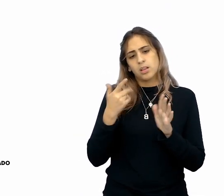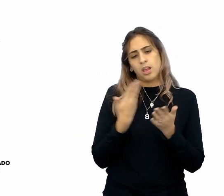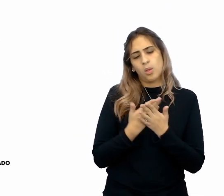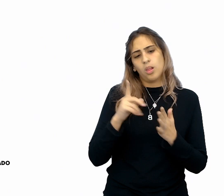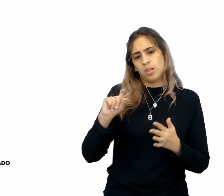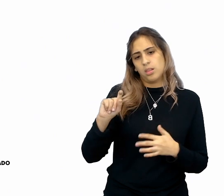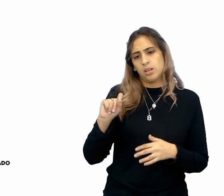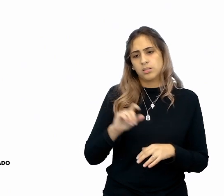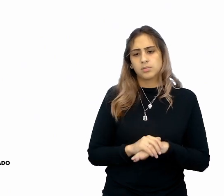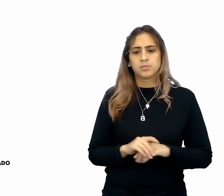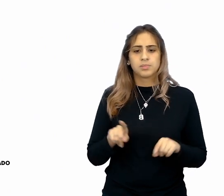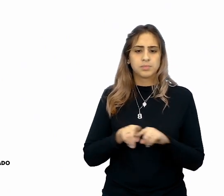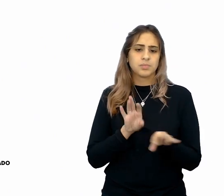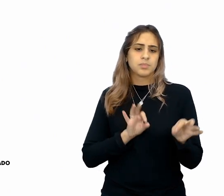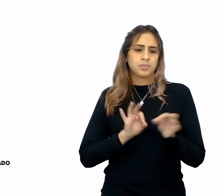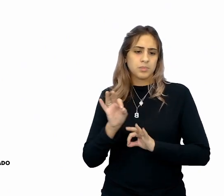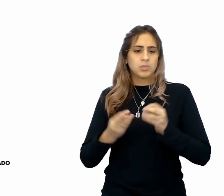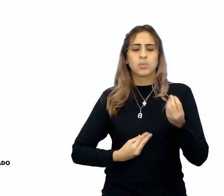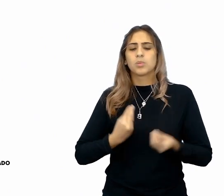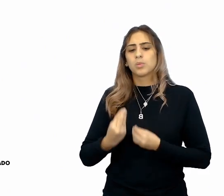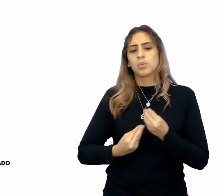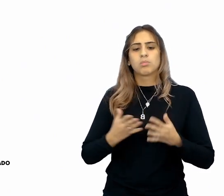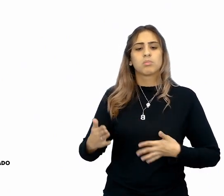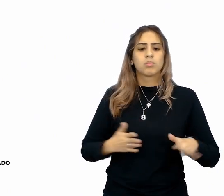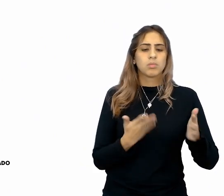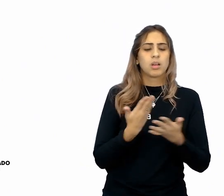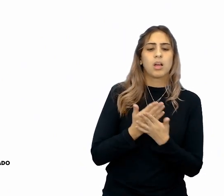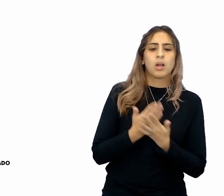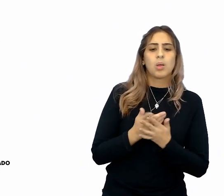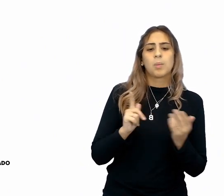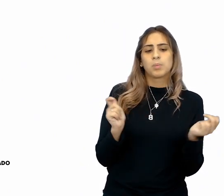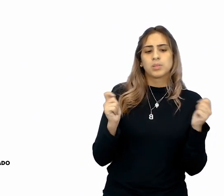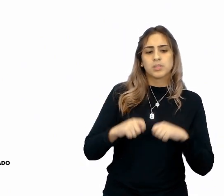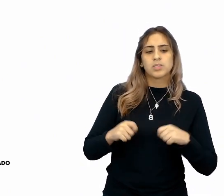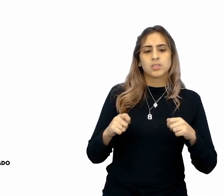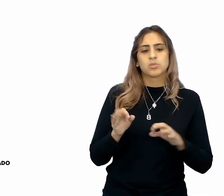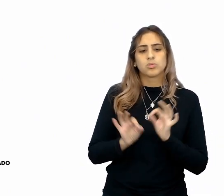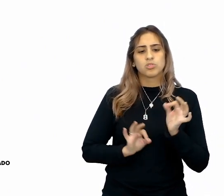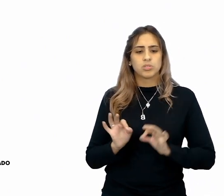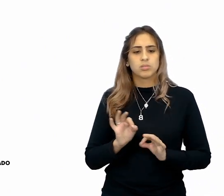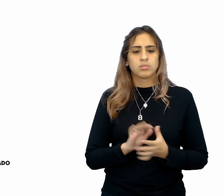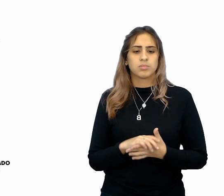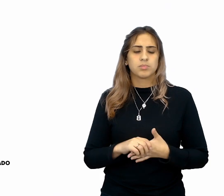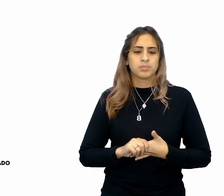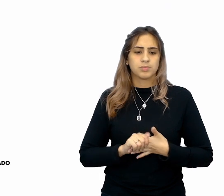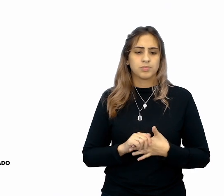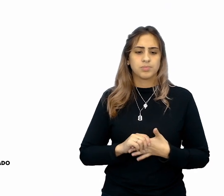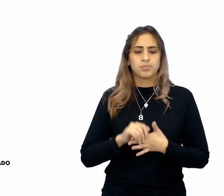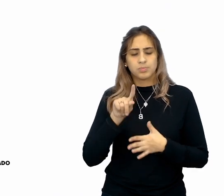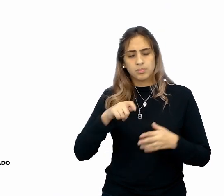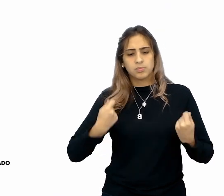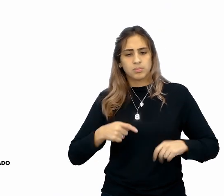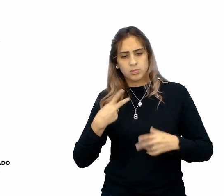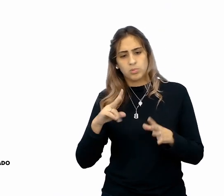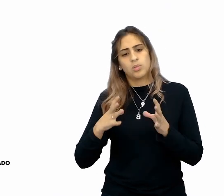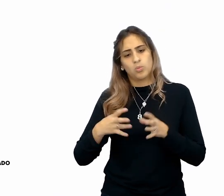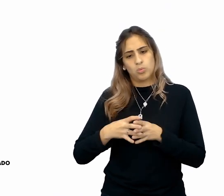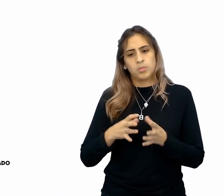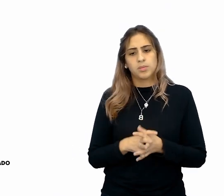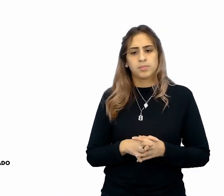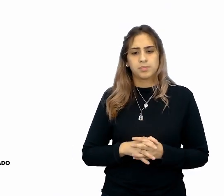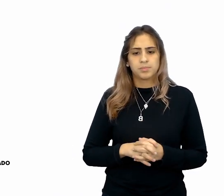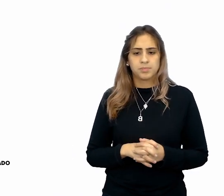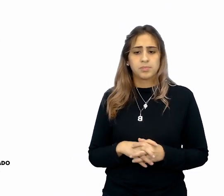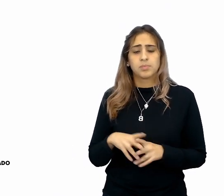tá? E planejem como encaminharão as aulas e os possíveis ajustes que serão necessários à sua turma. Então,